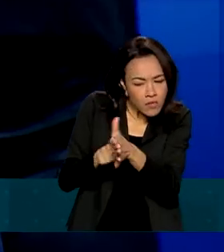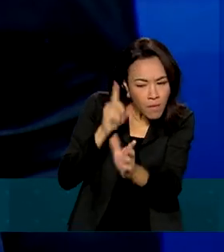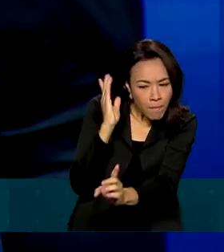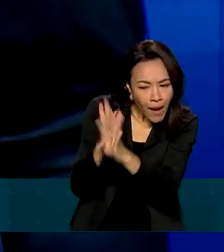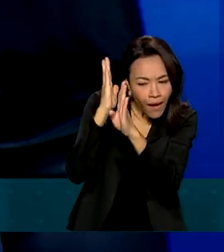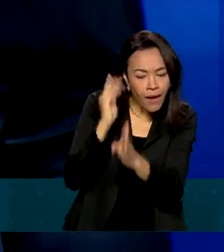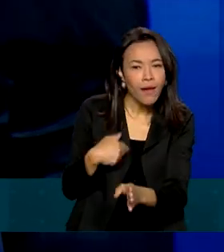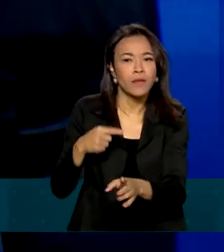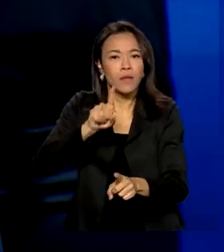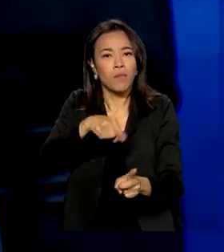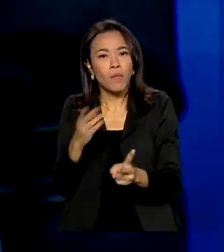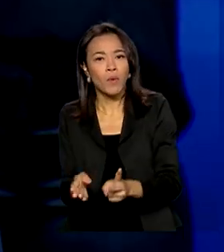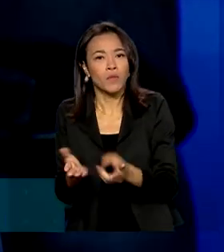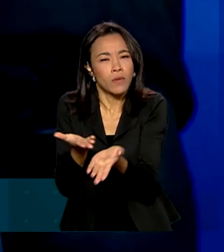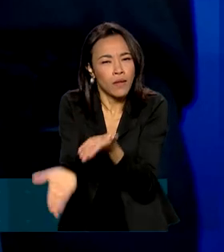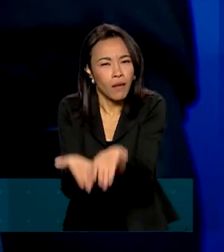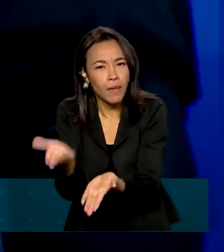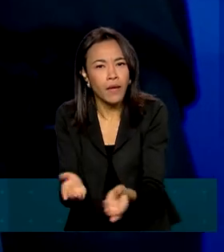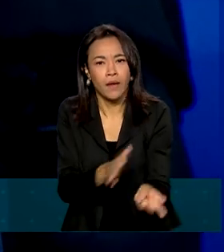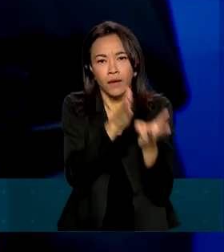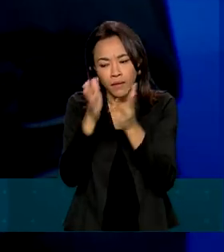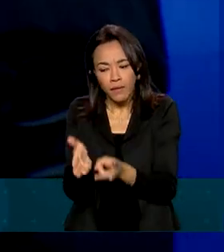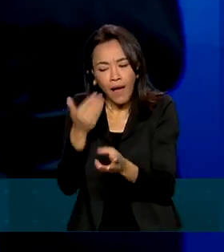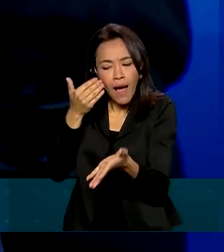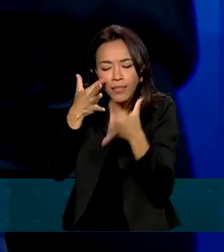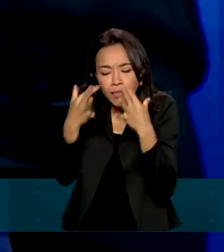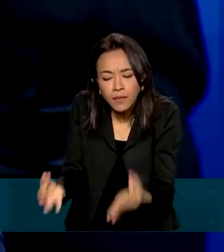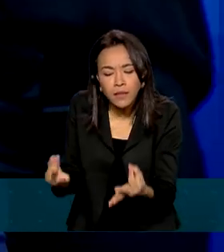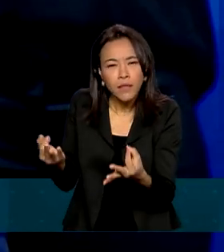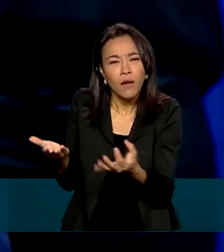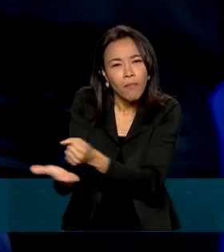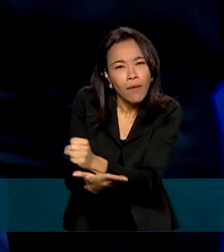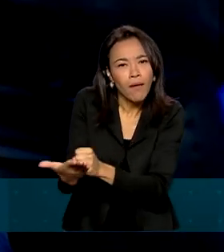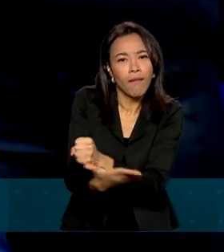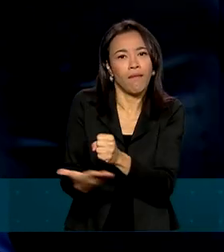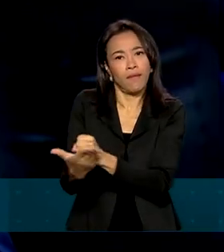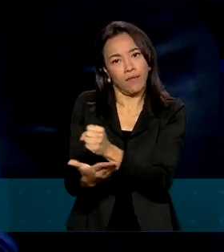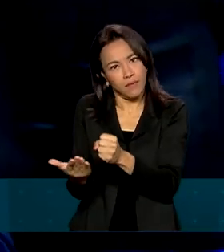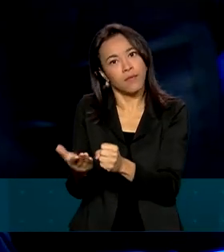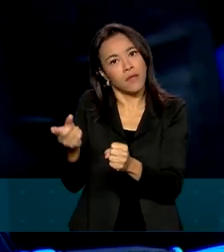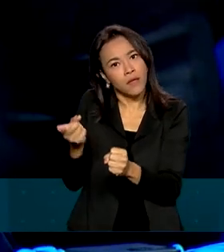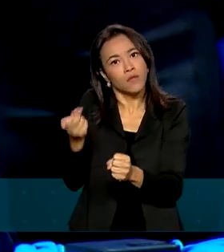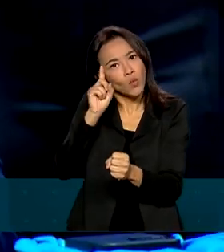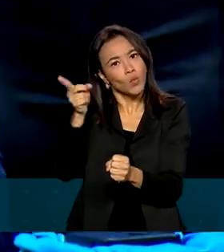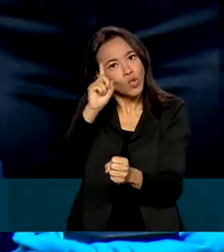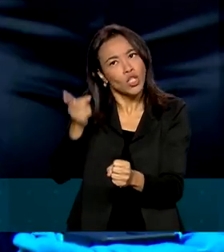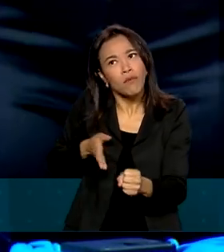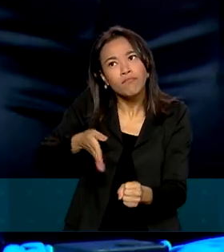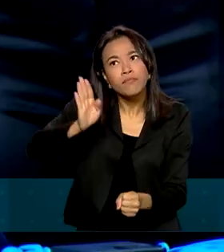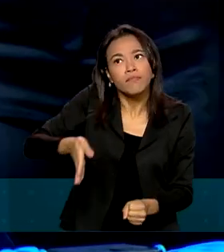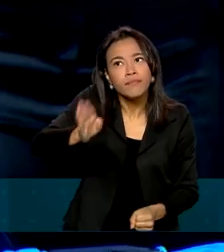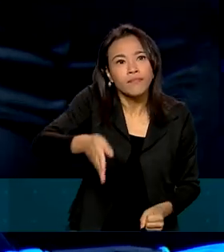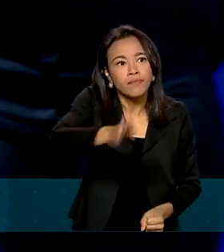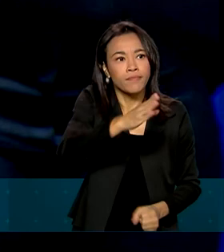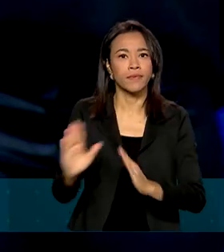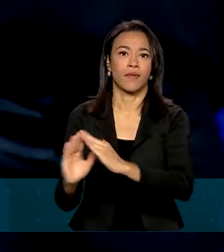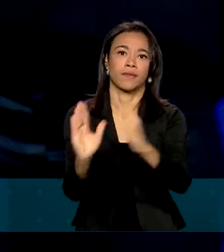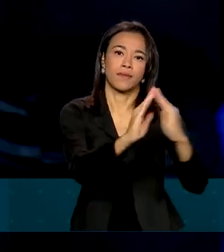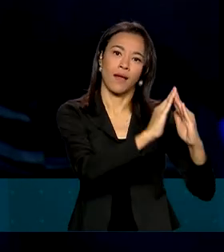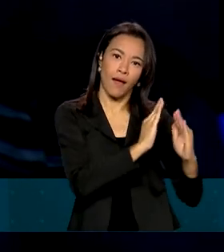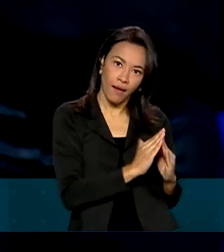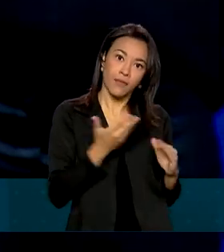tratamento adequado atenção básica né no enfrentamento Diário né das visitas domiciliares